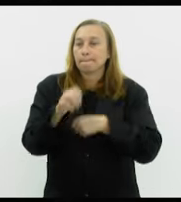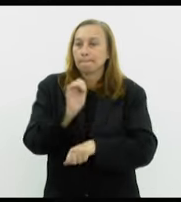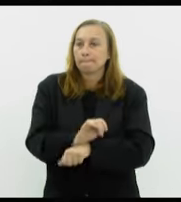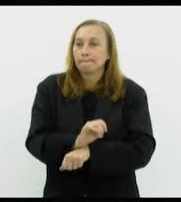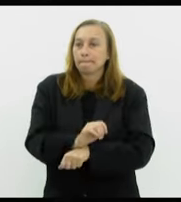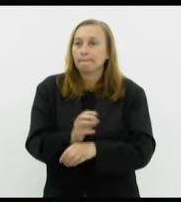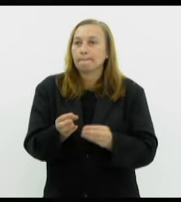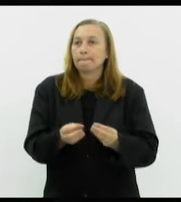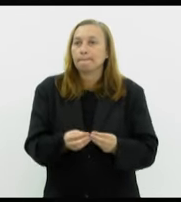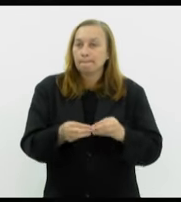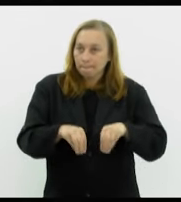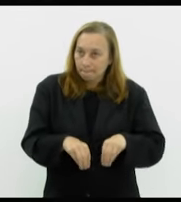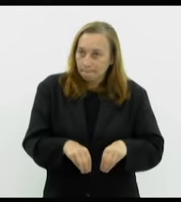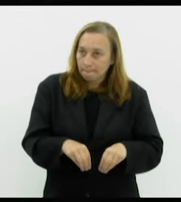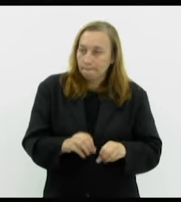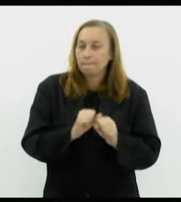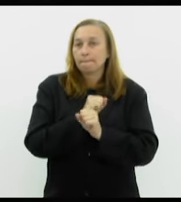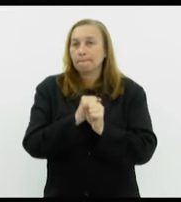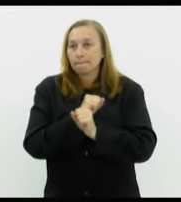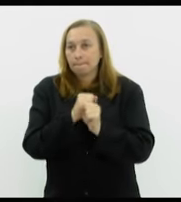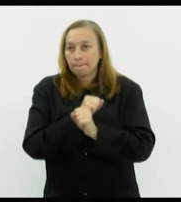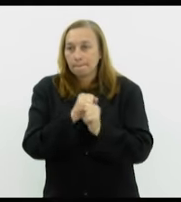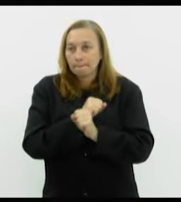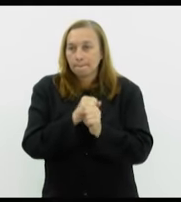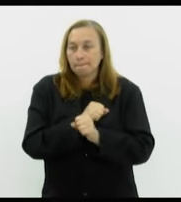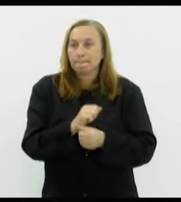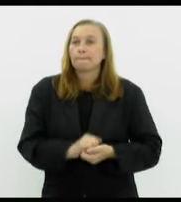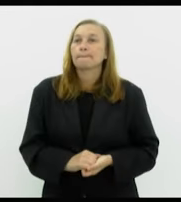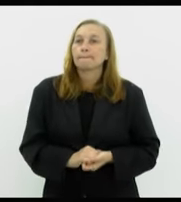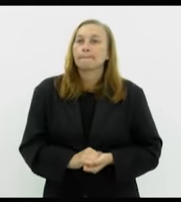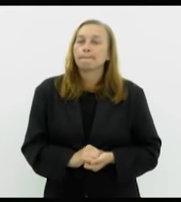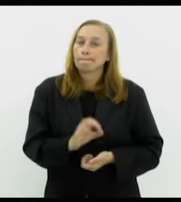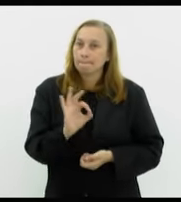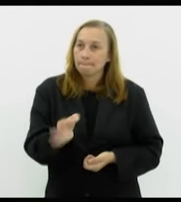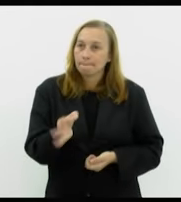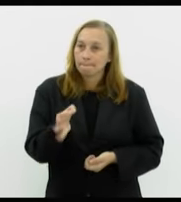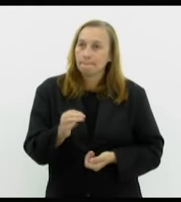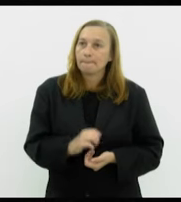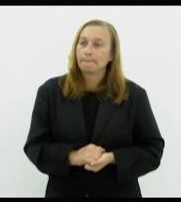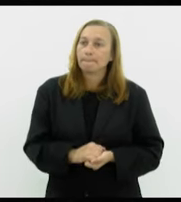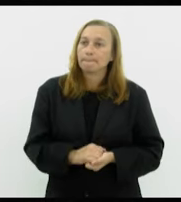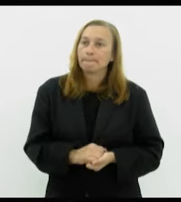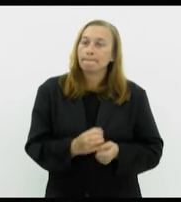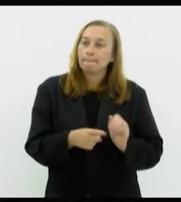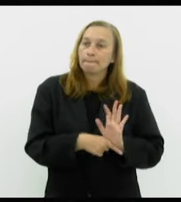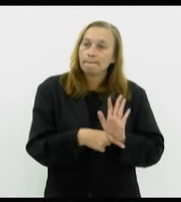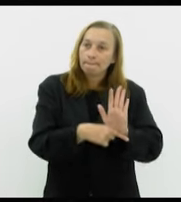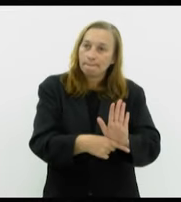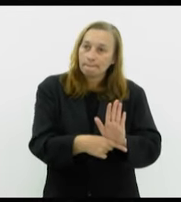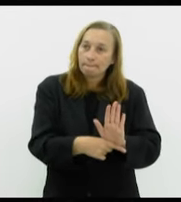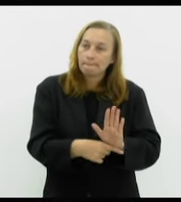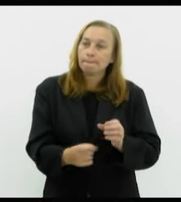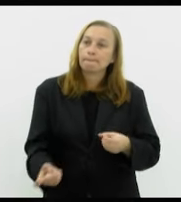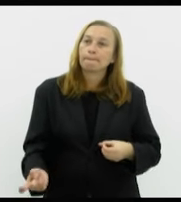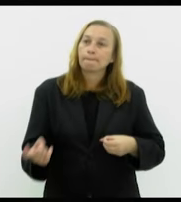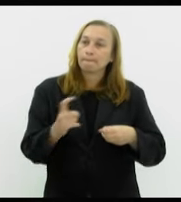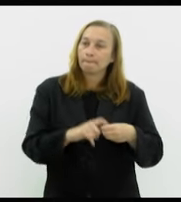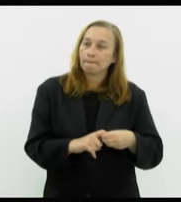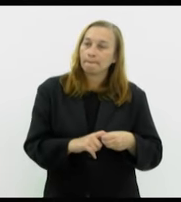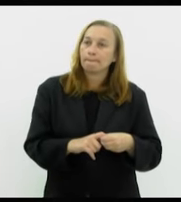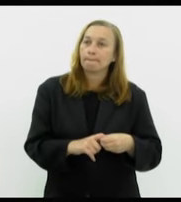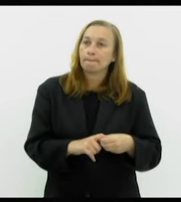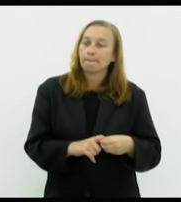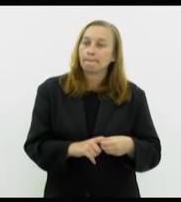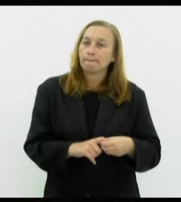está quebrado e há muitos anos. E, certamente, essa contribuição da recuperação